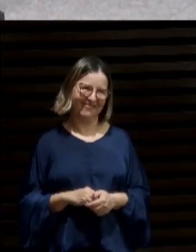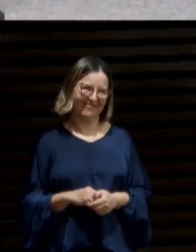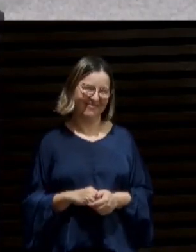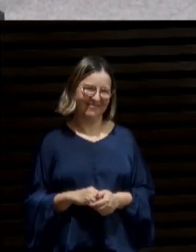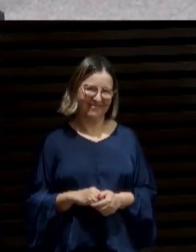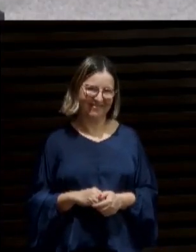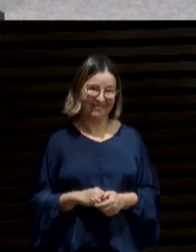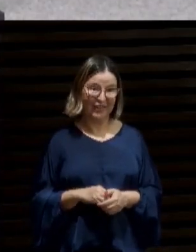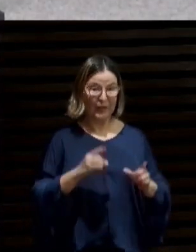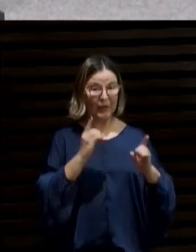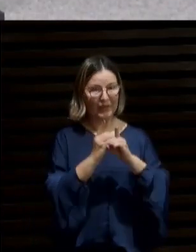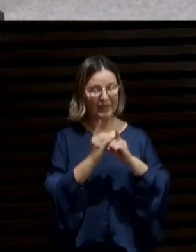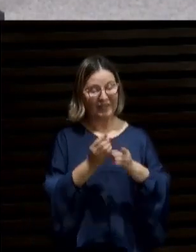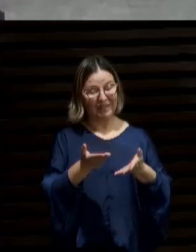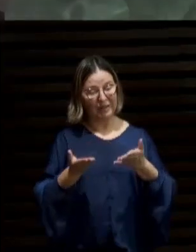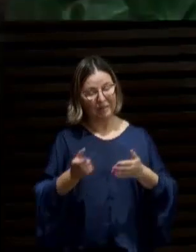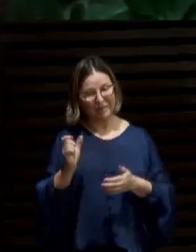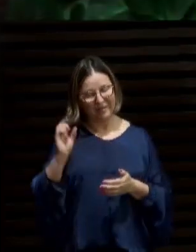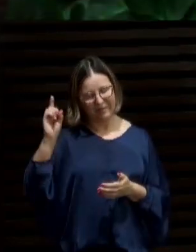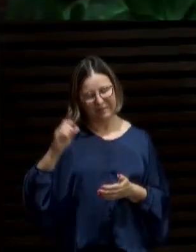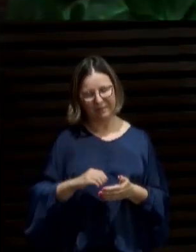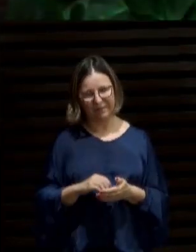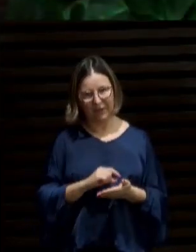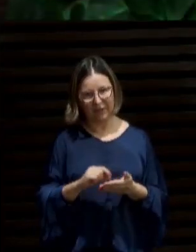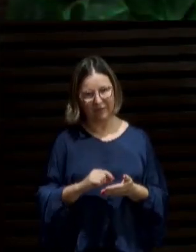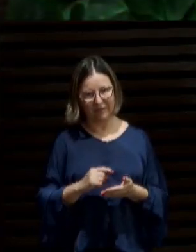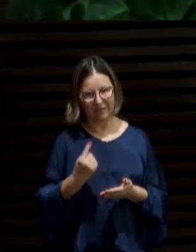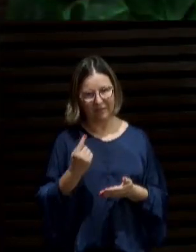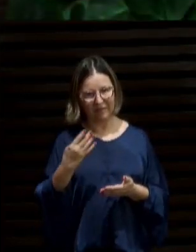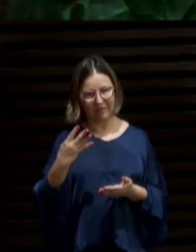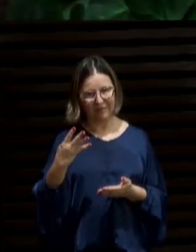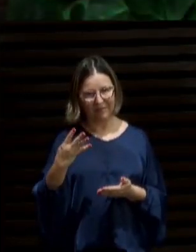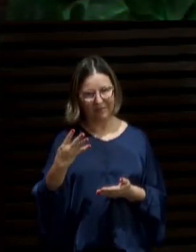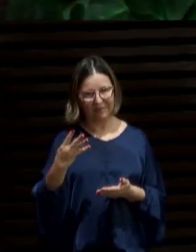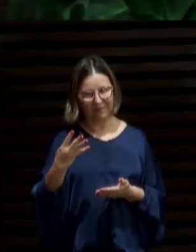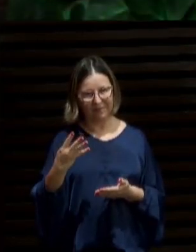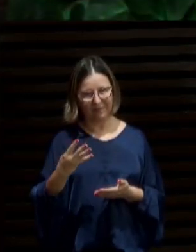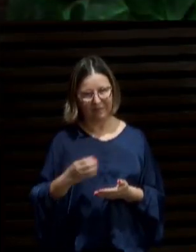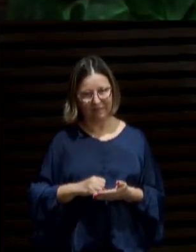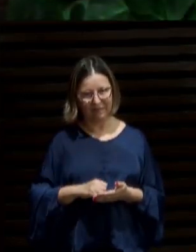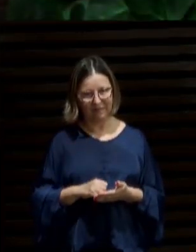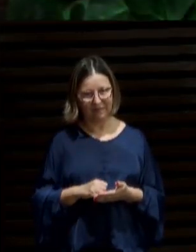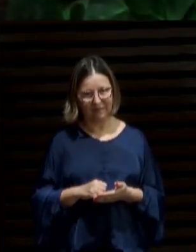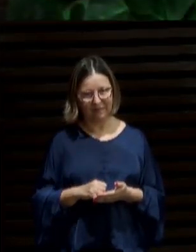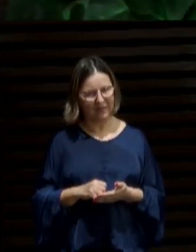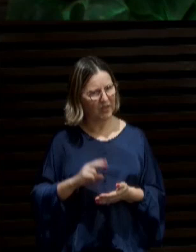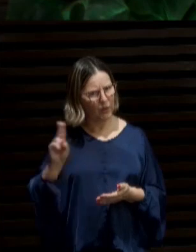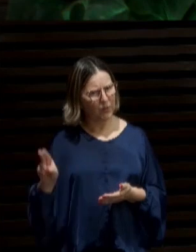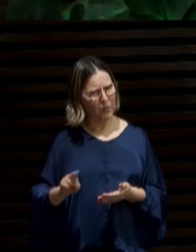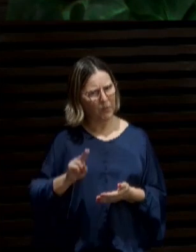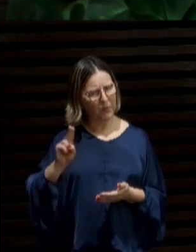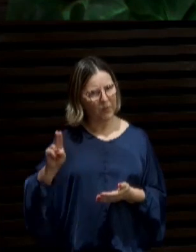Então, eles receberam a palavra. Agora, no versículo 14, ele não usa mais